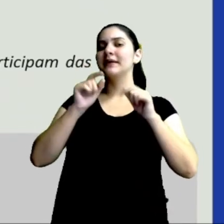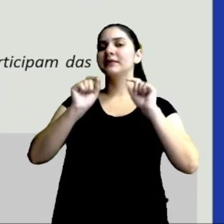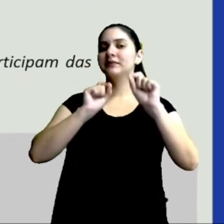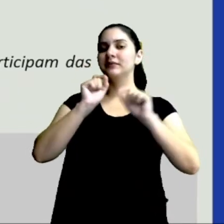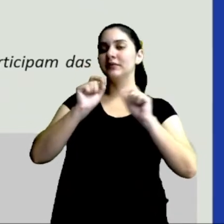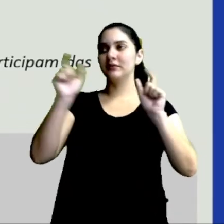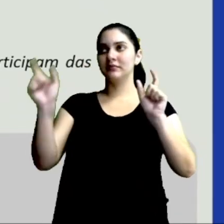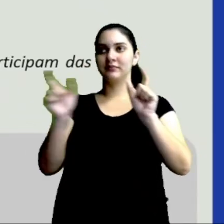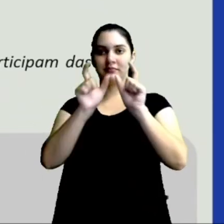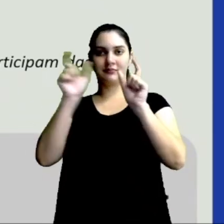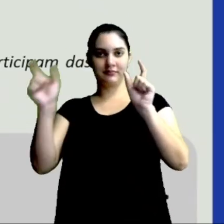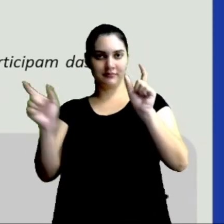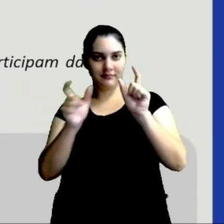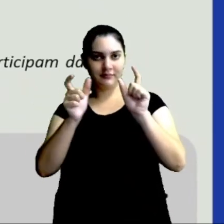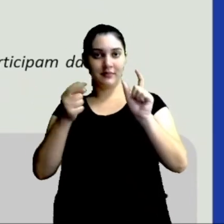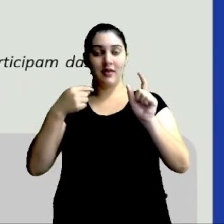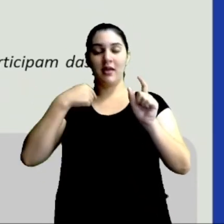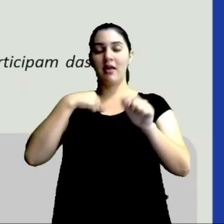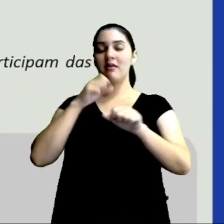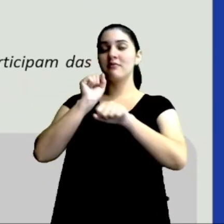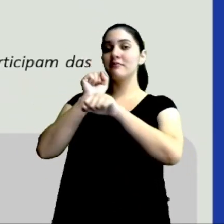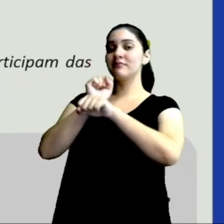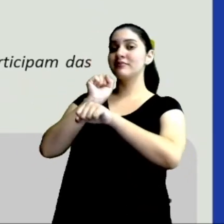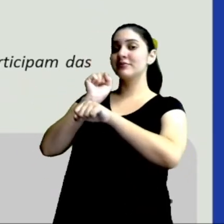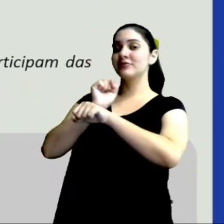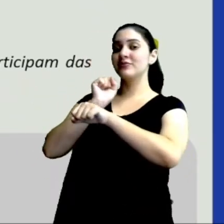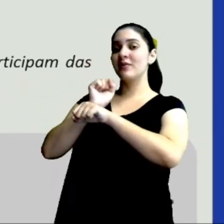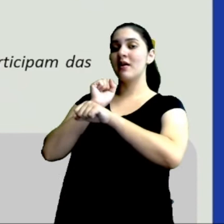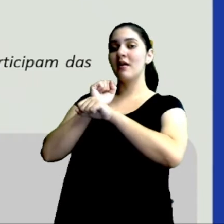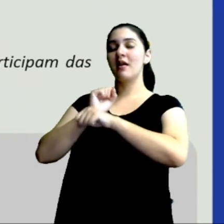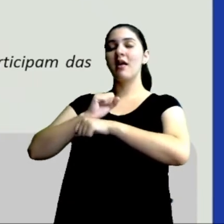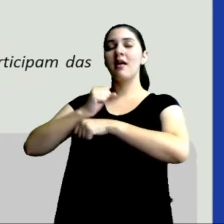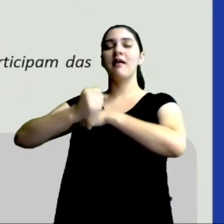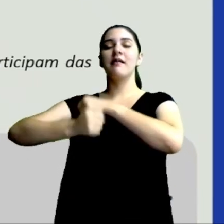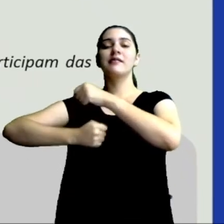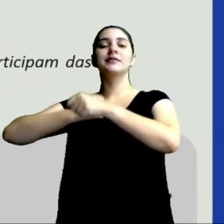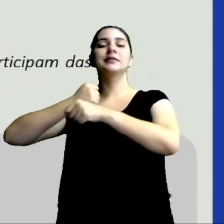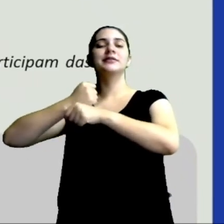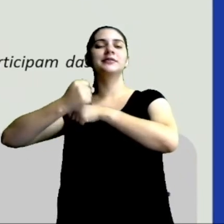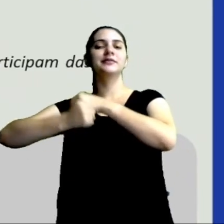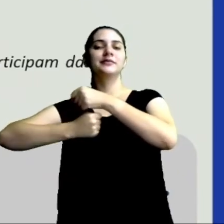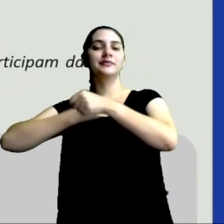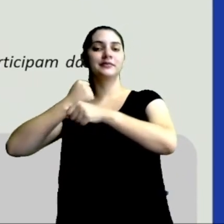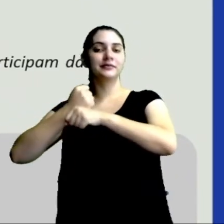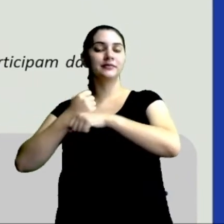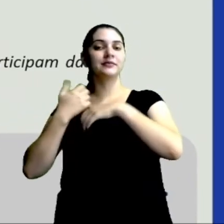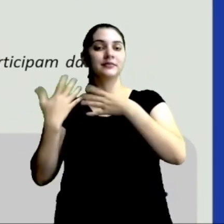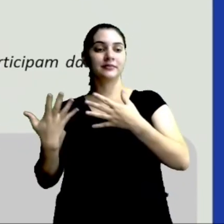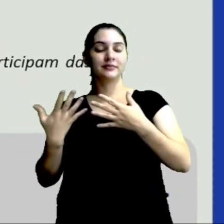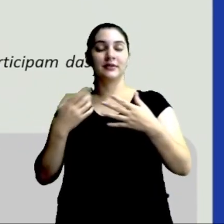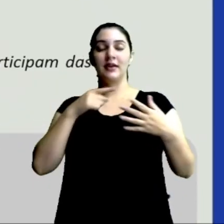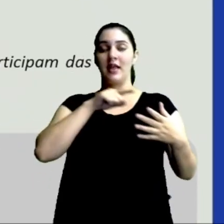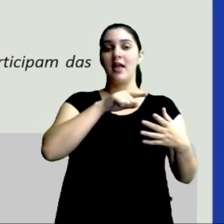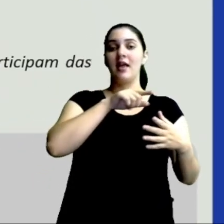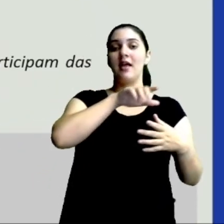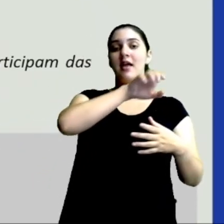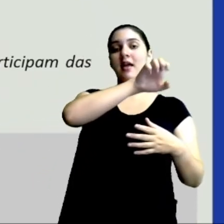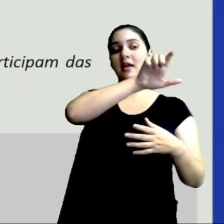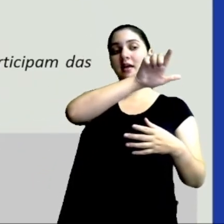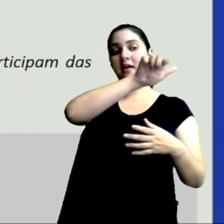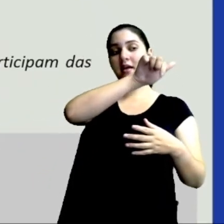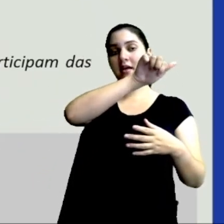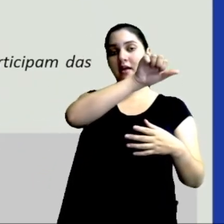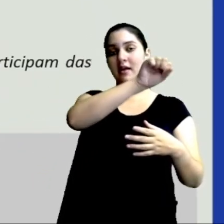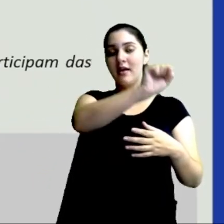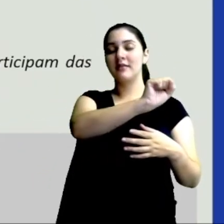bom? Então, eu o esperei por anos. Elas se amam. Então, aquele o